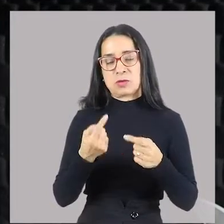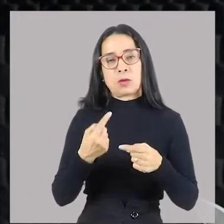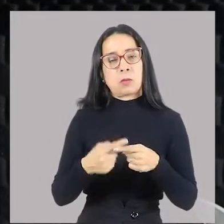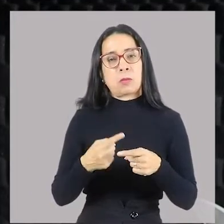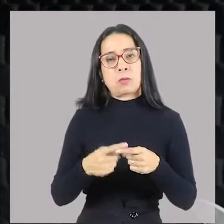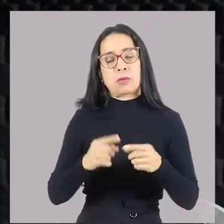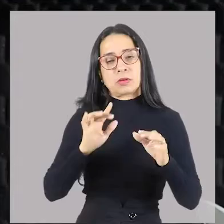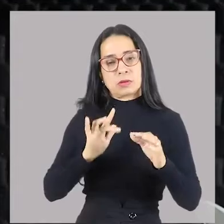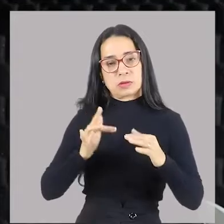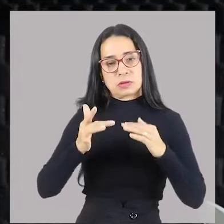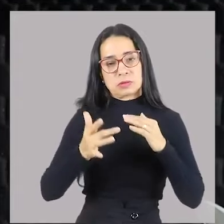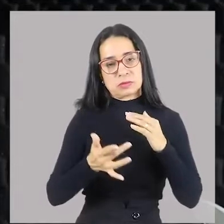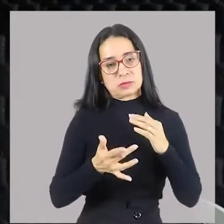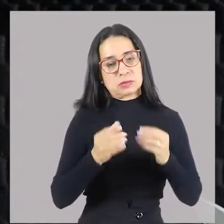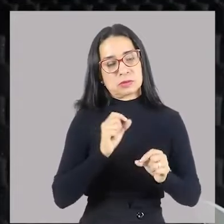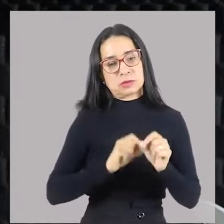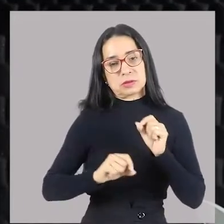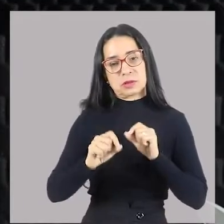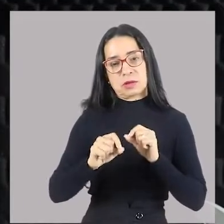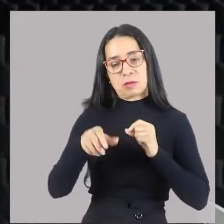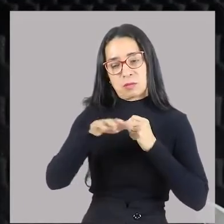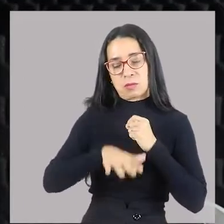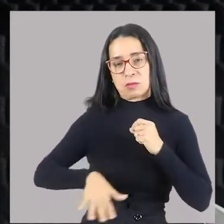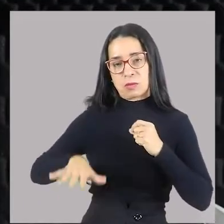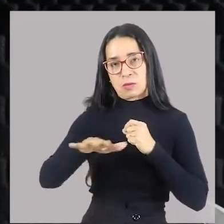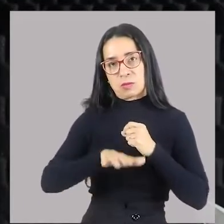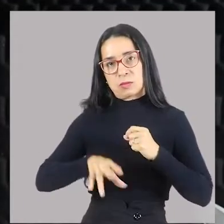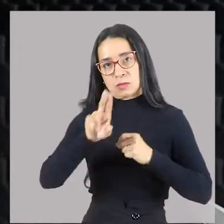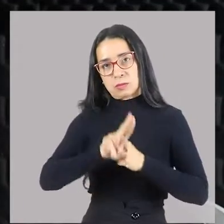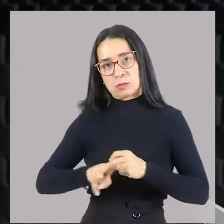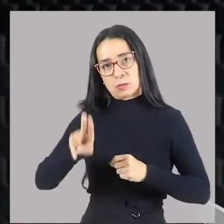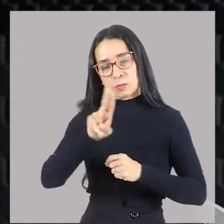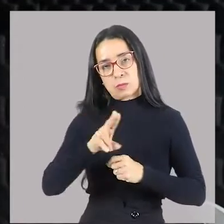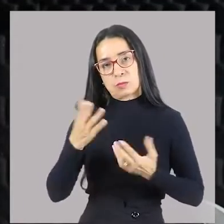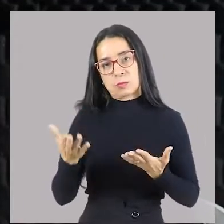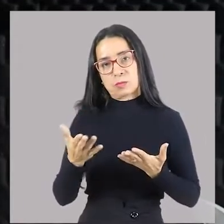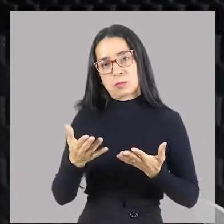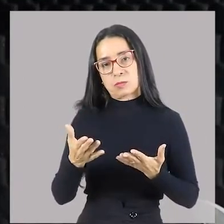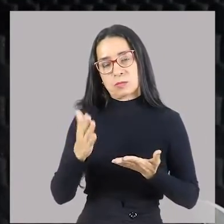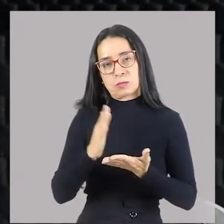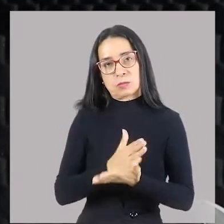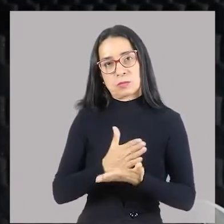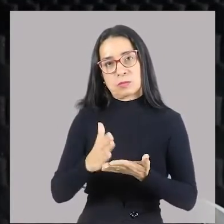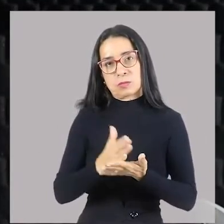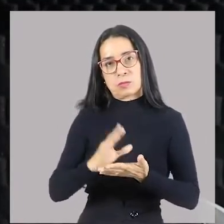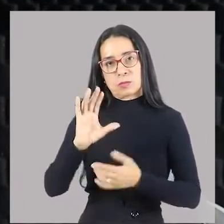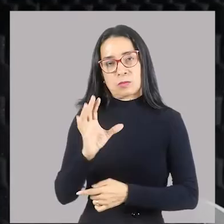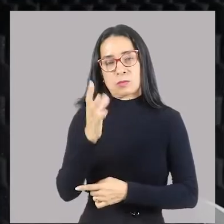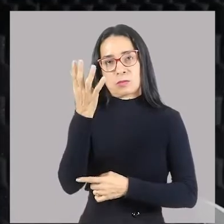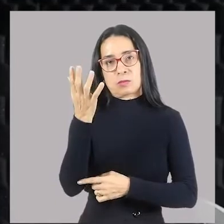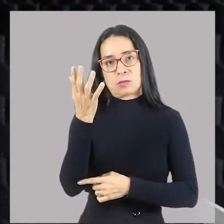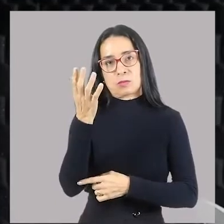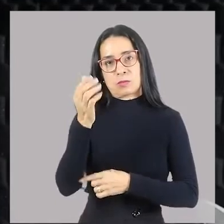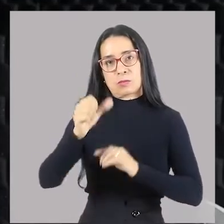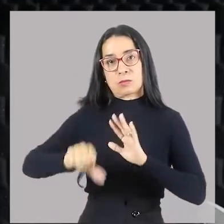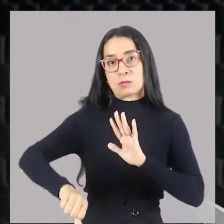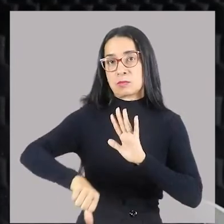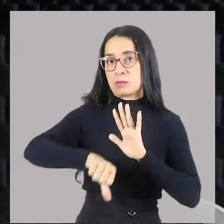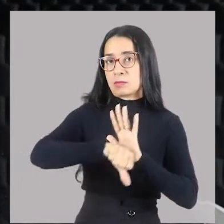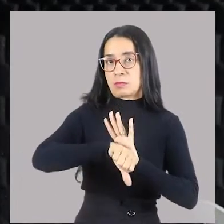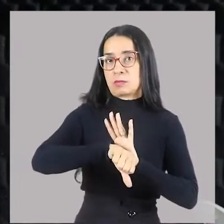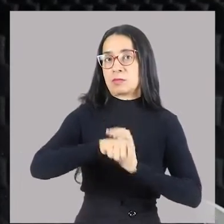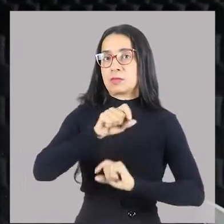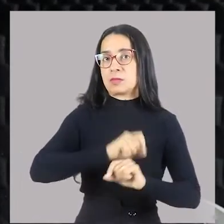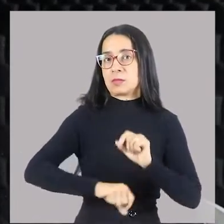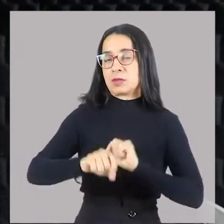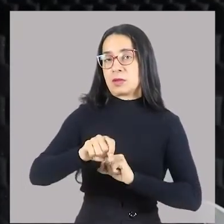ele tem sido um espaço muito utilizado para determinadas ações criminosas, entre elas